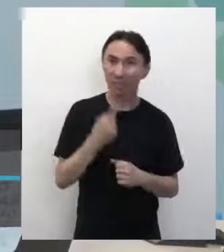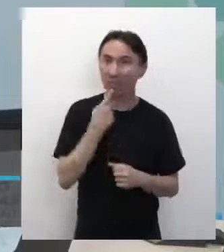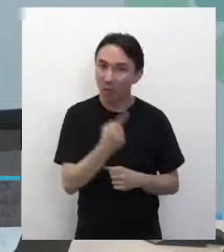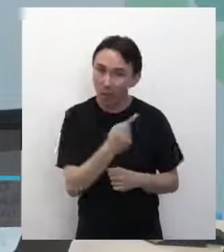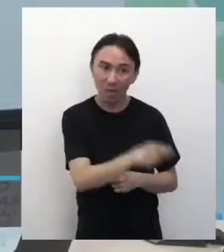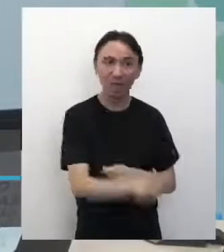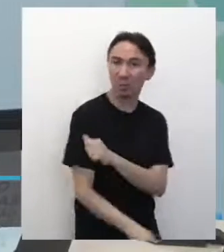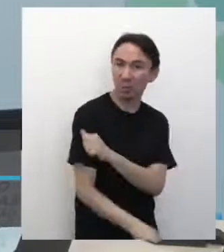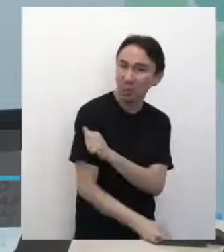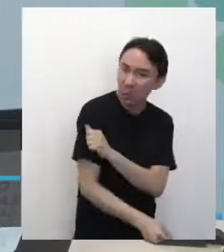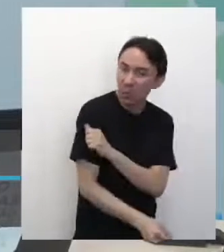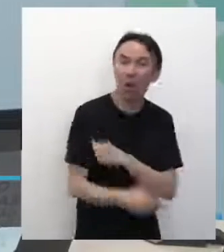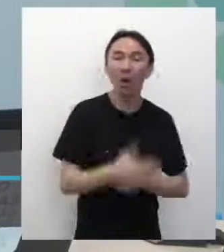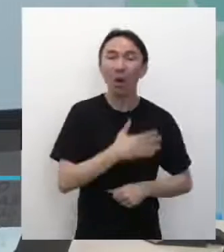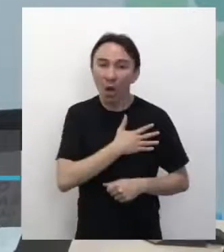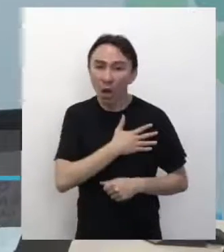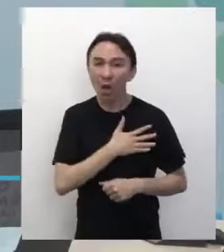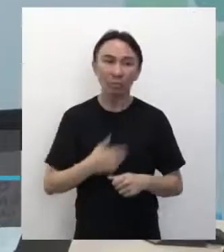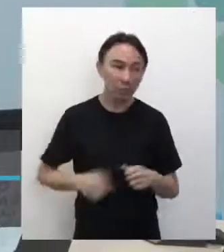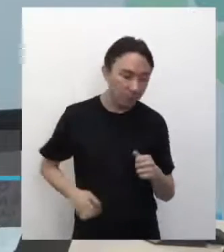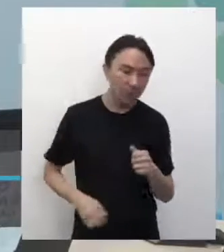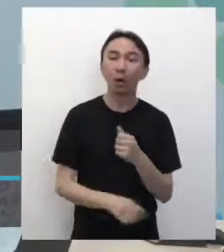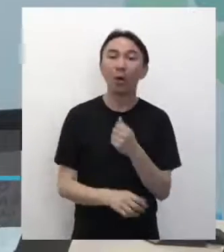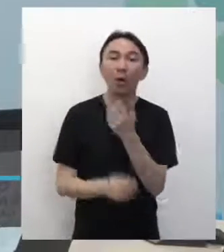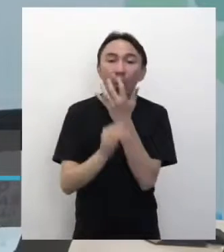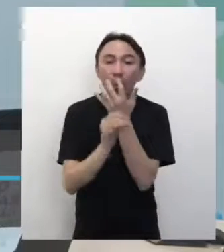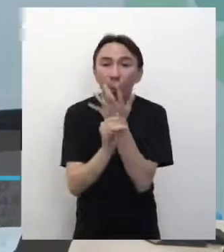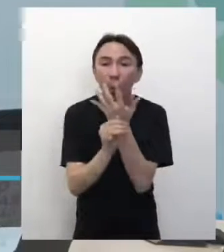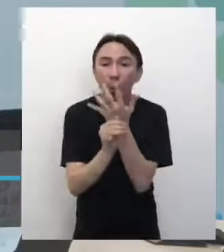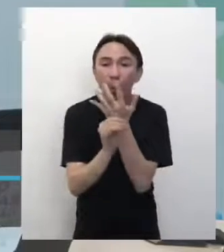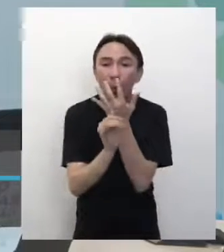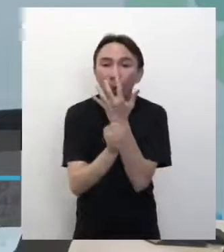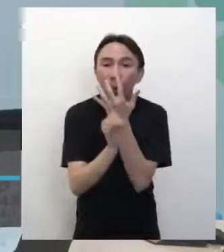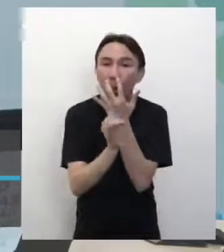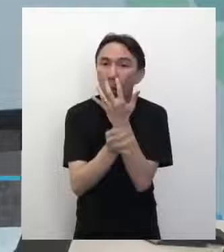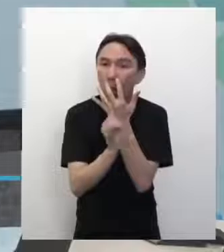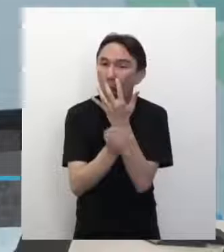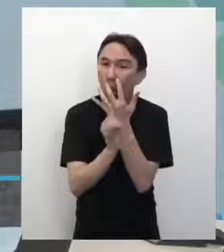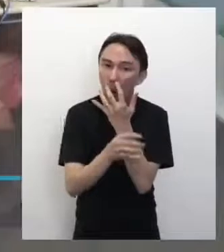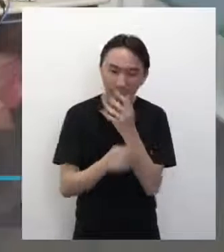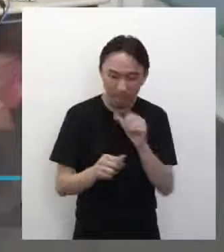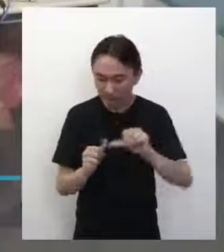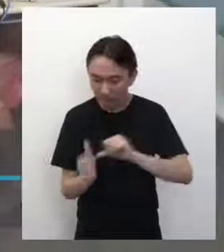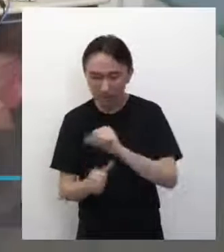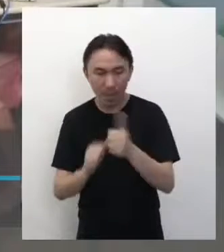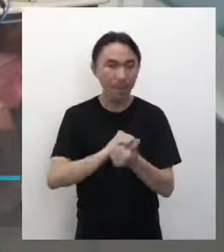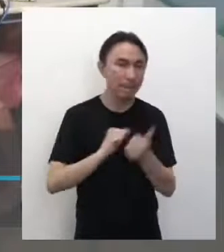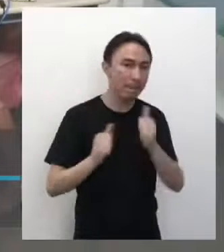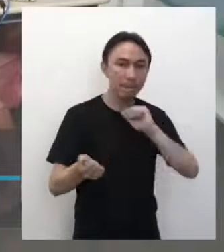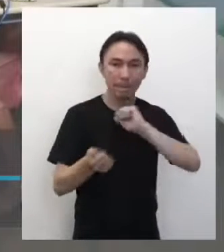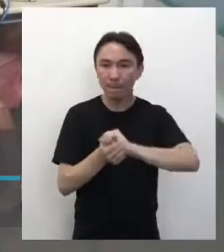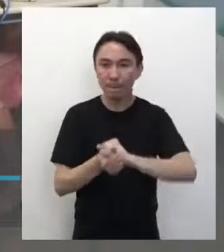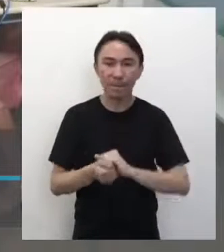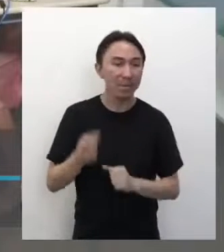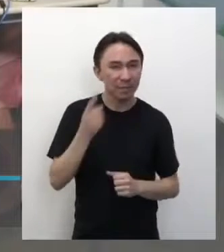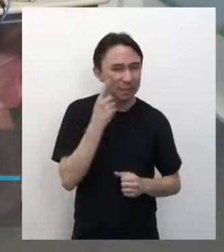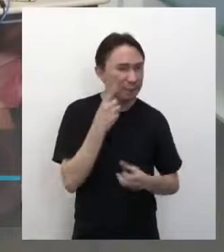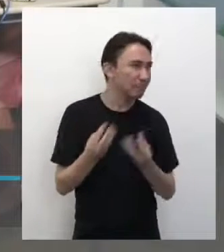pegar aqueles contos antigos e dar uma repaginada. É tipo... Pegar o alto da Inês Pereira e